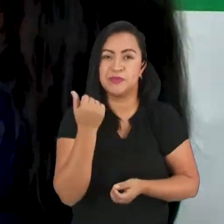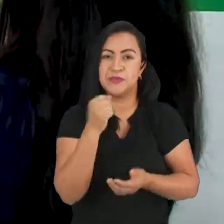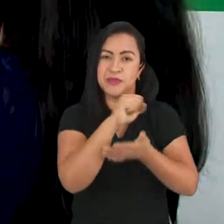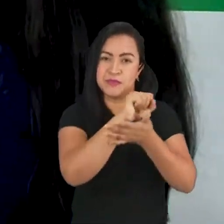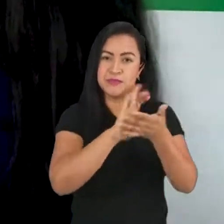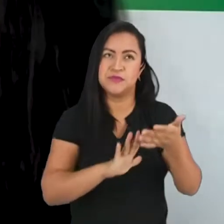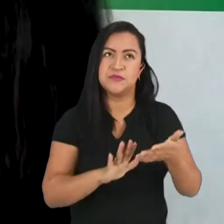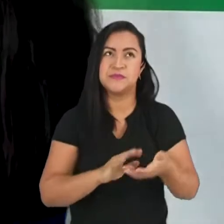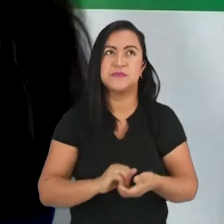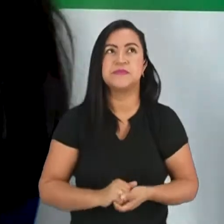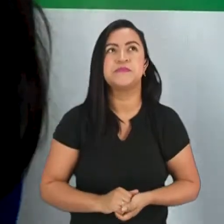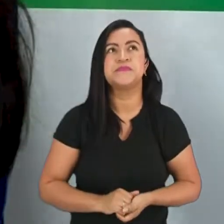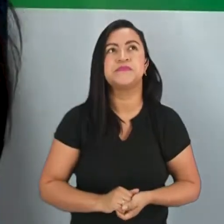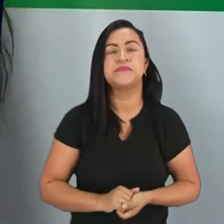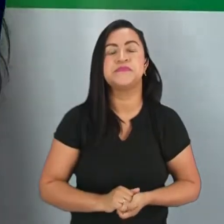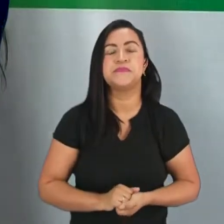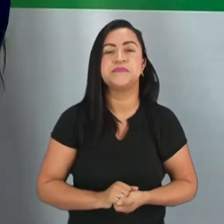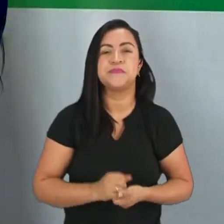atividade.